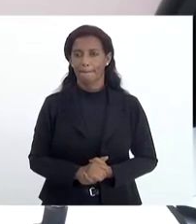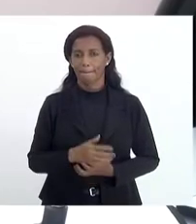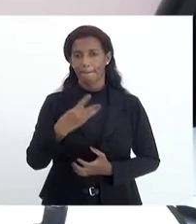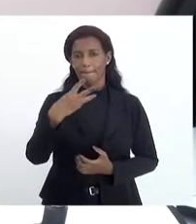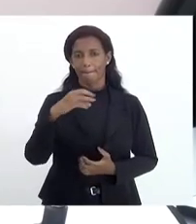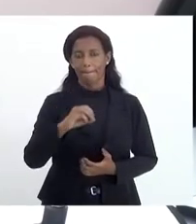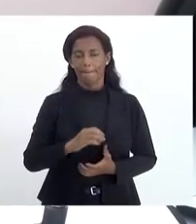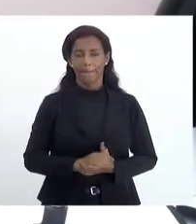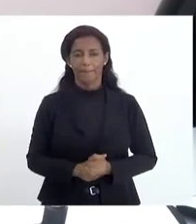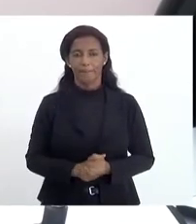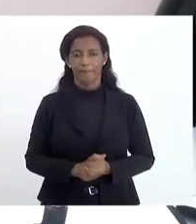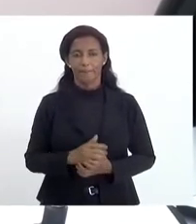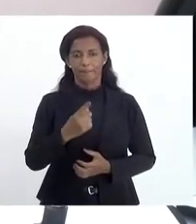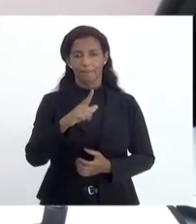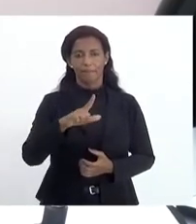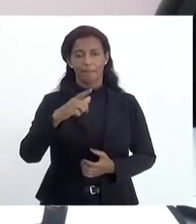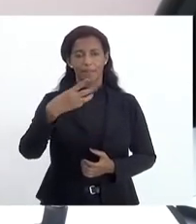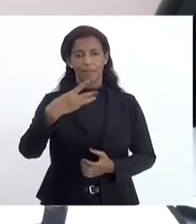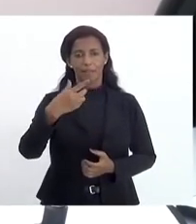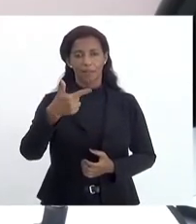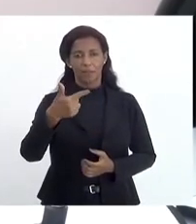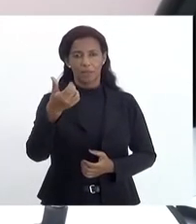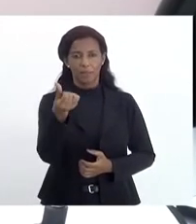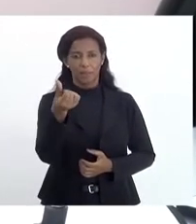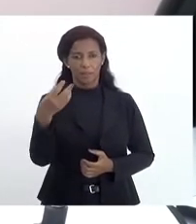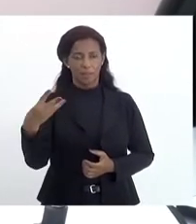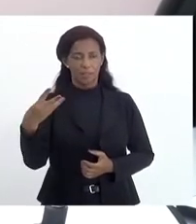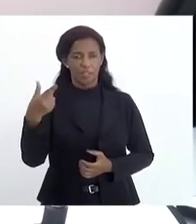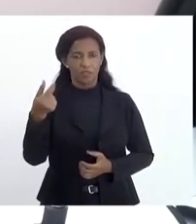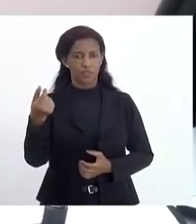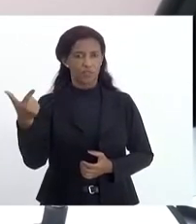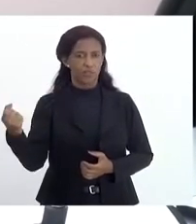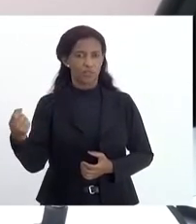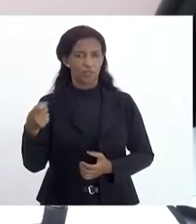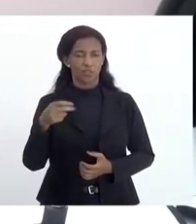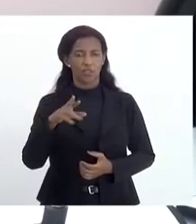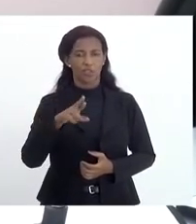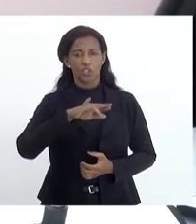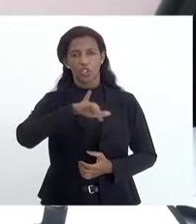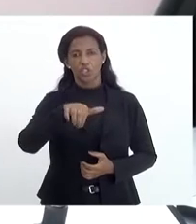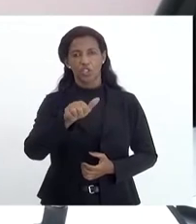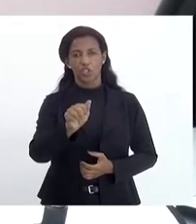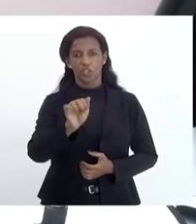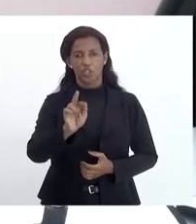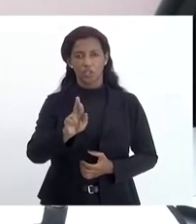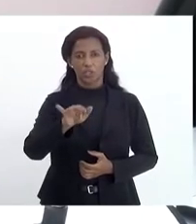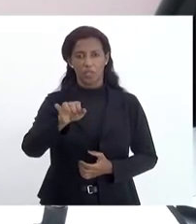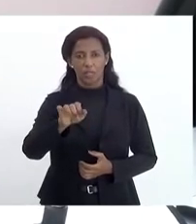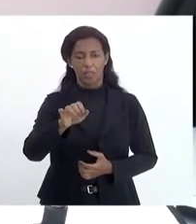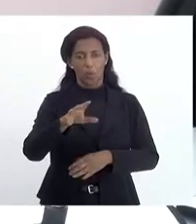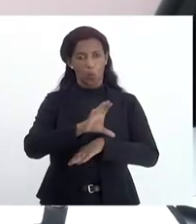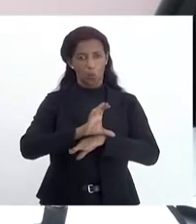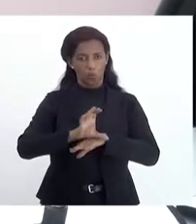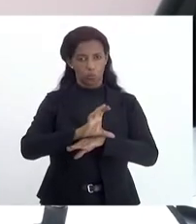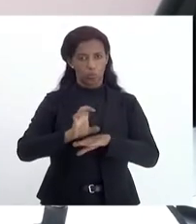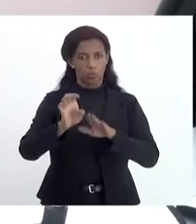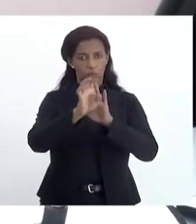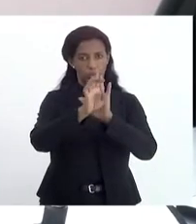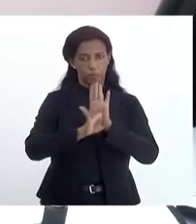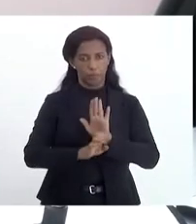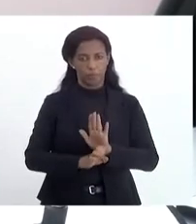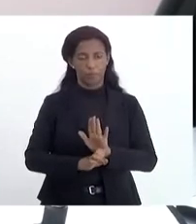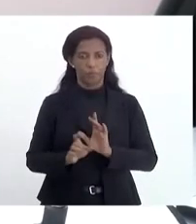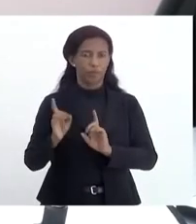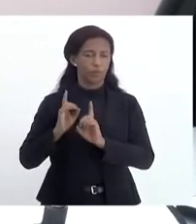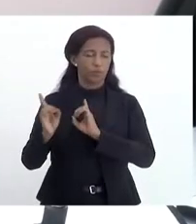30. Projeto de lei 3263 de 2020, autoria do deputado Jair Bittencourt, parecer pela constitucionalidade com emendas.